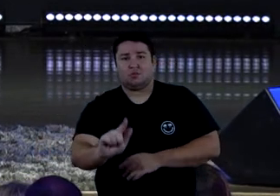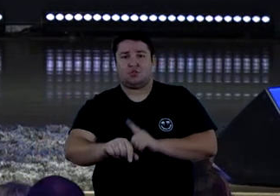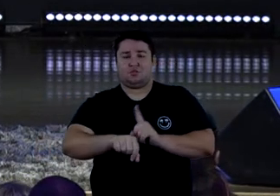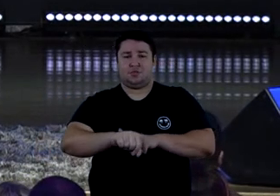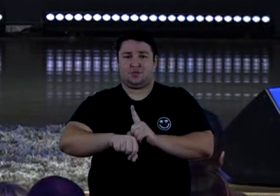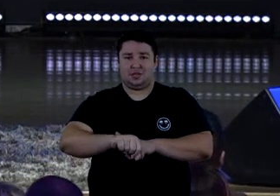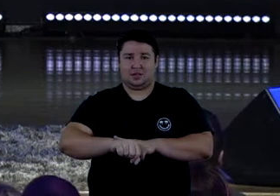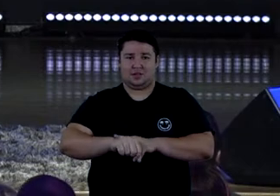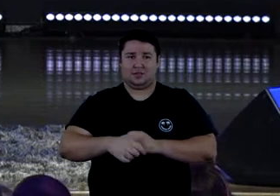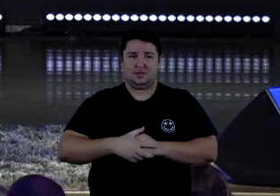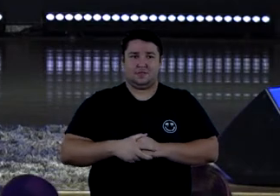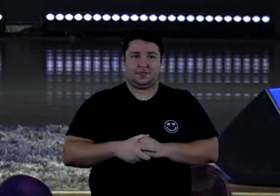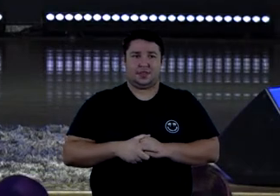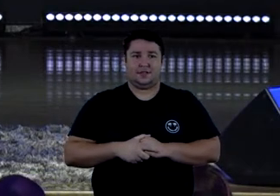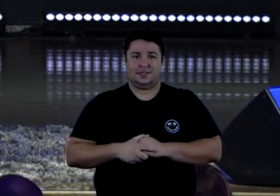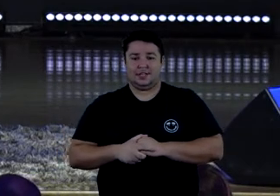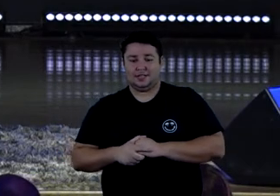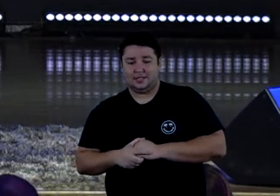fase.